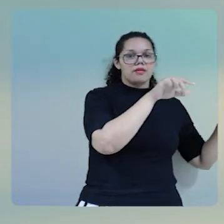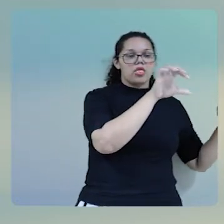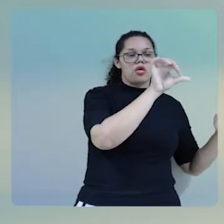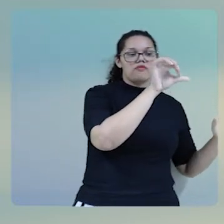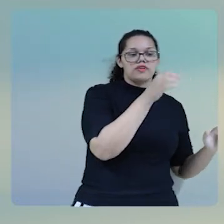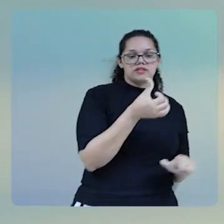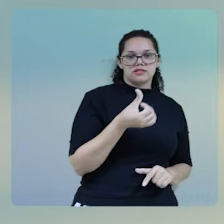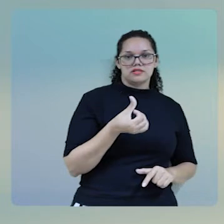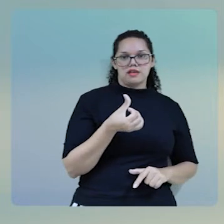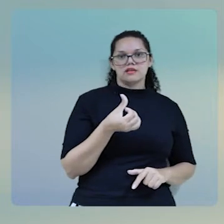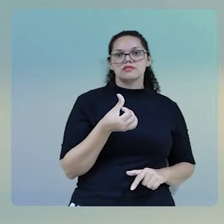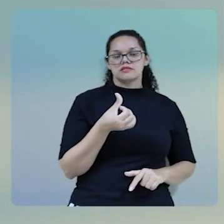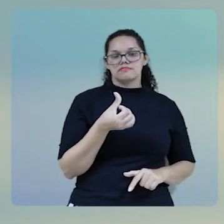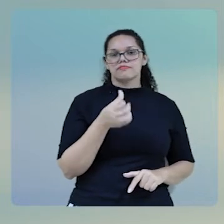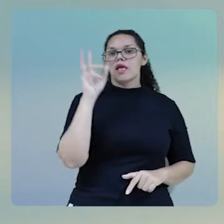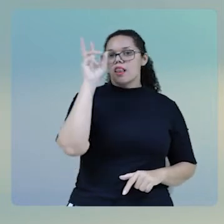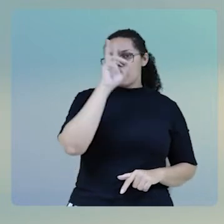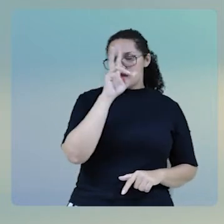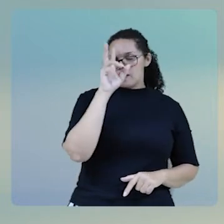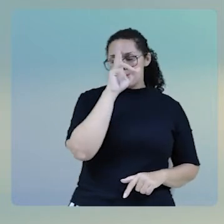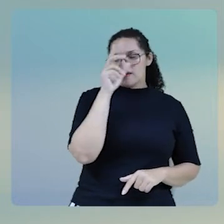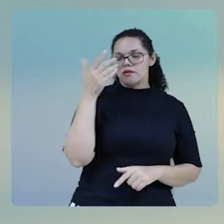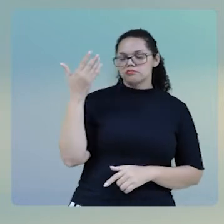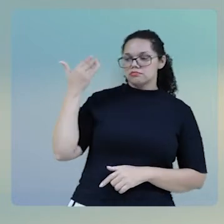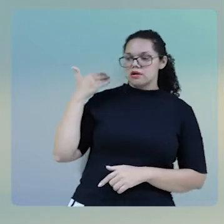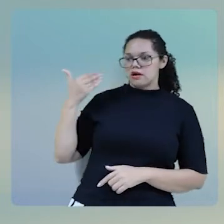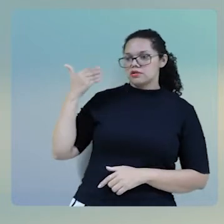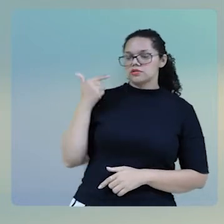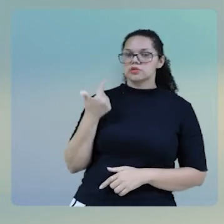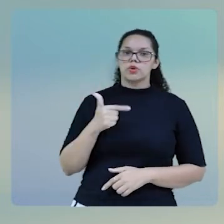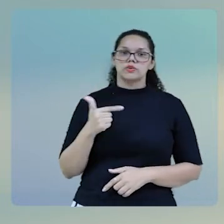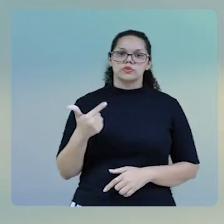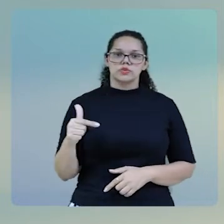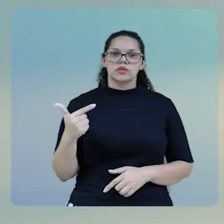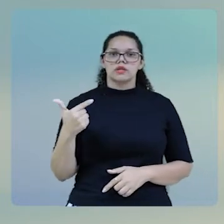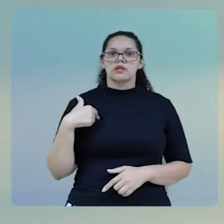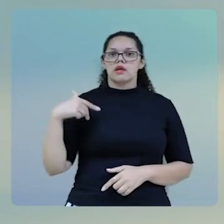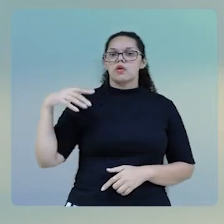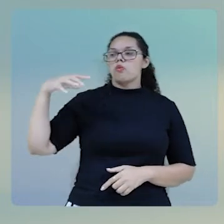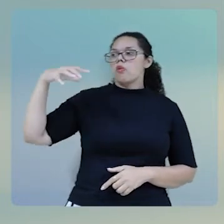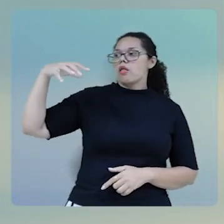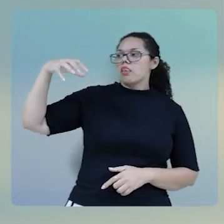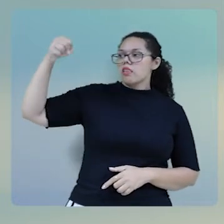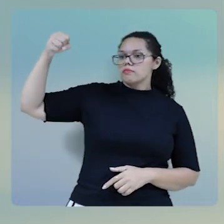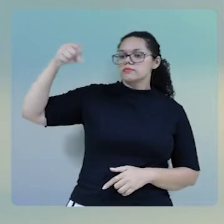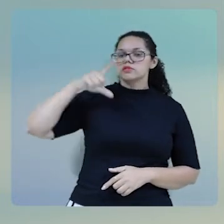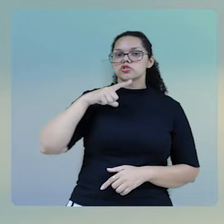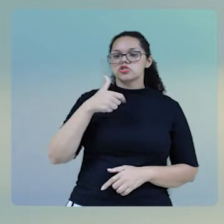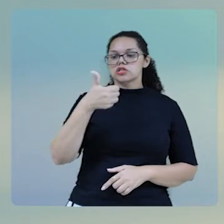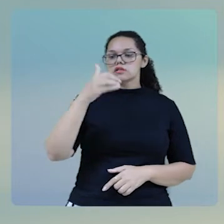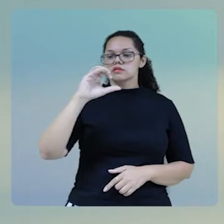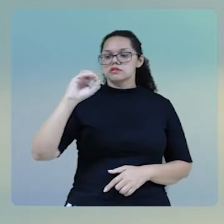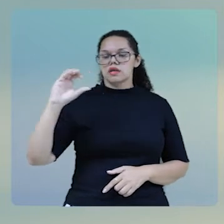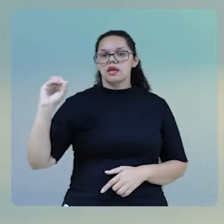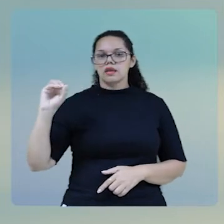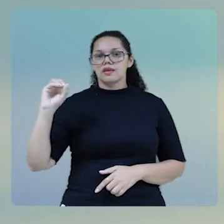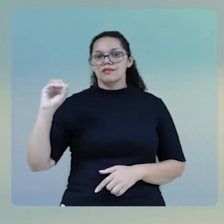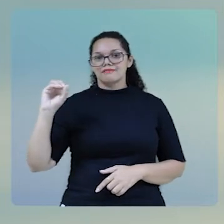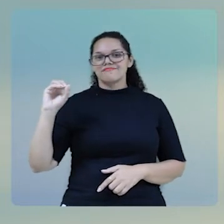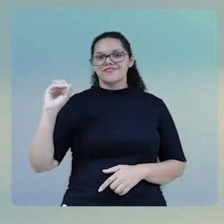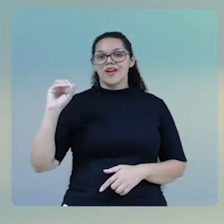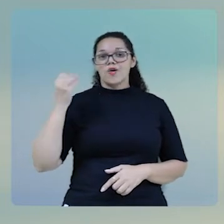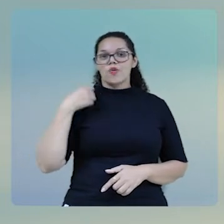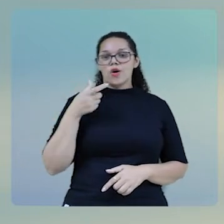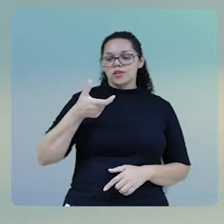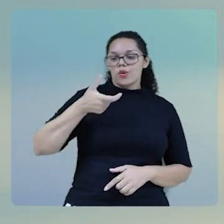96 volts. E lembrando, ela antes, quando não tinha nenhuma lâmpada ligada, tinha 100 volts. Quando eu liguei uma, foi